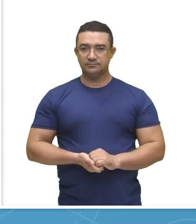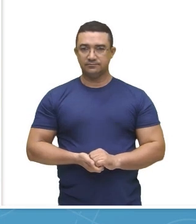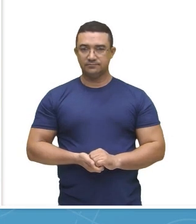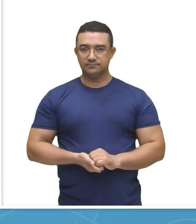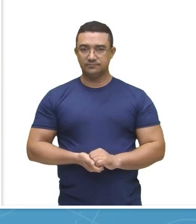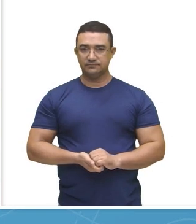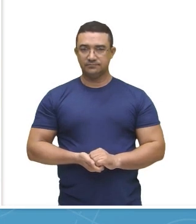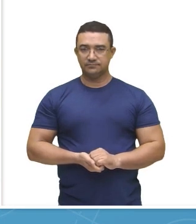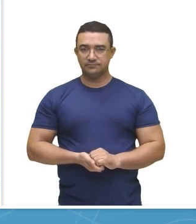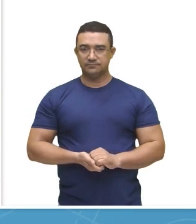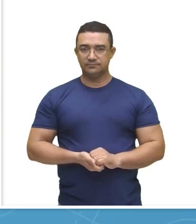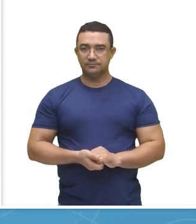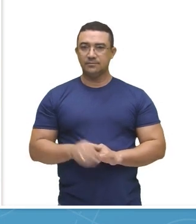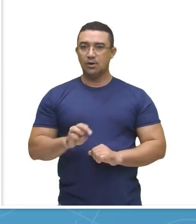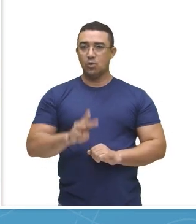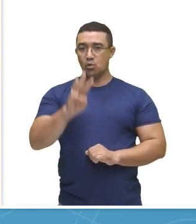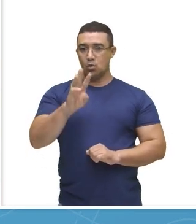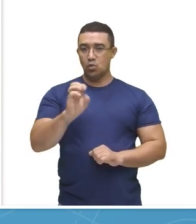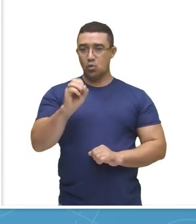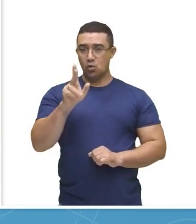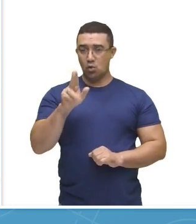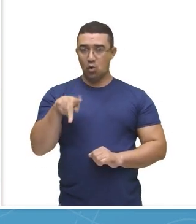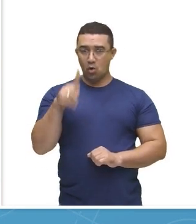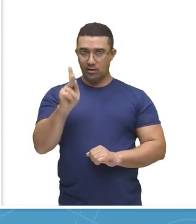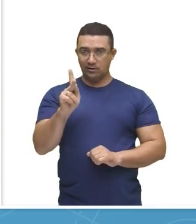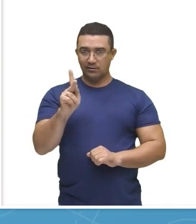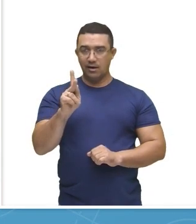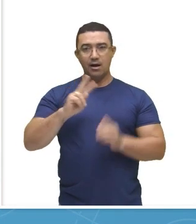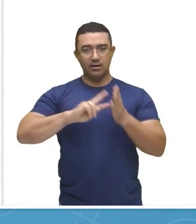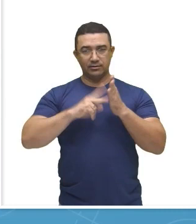Next. Work, trabalhar.